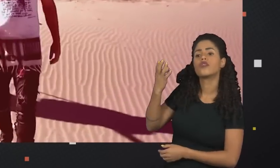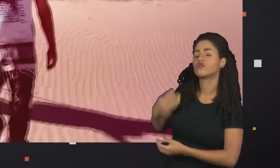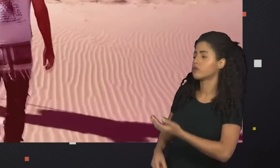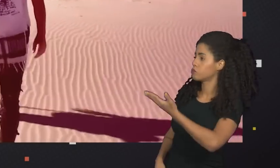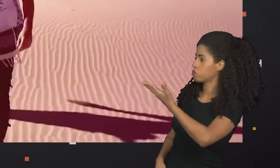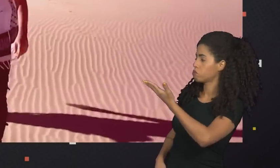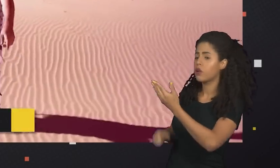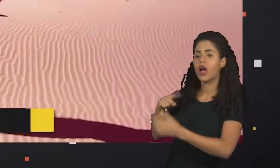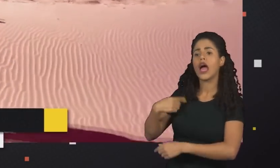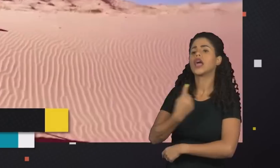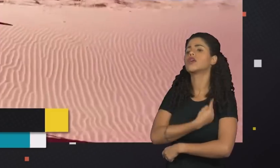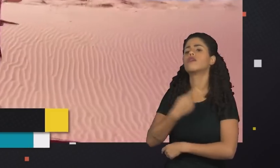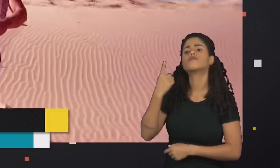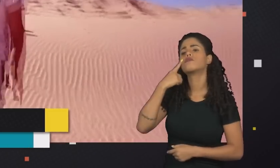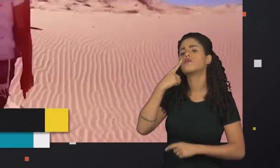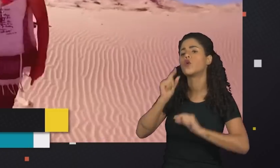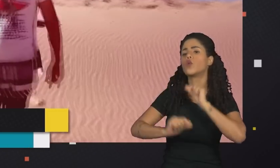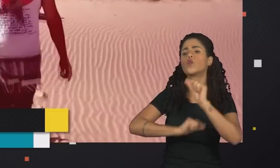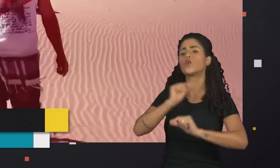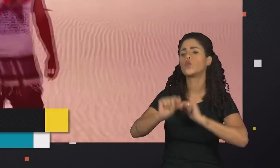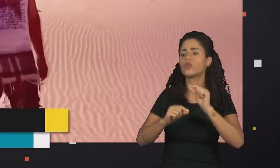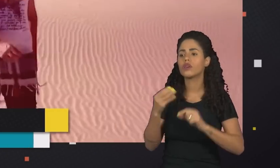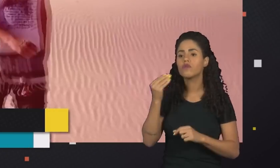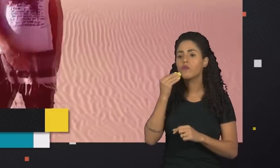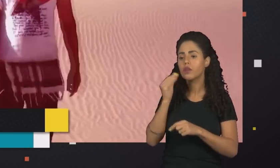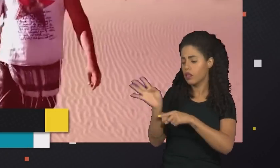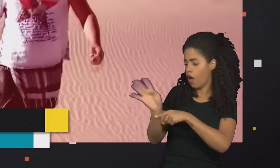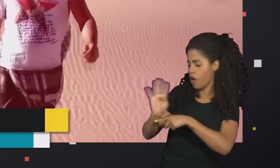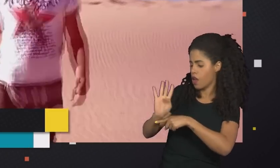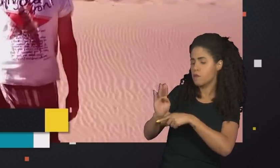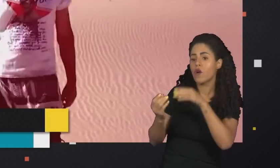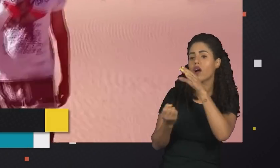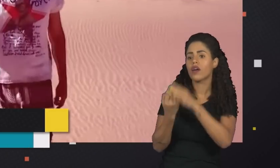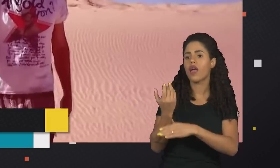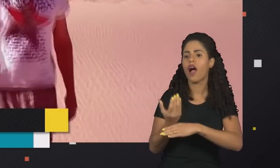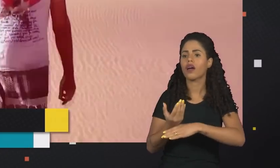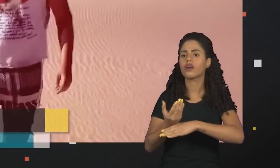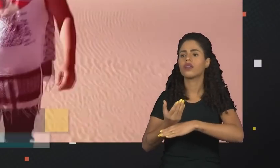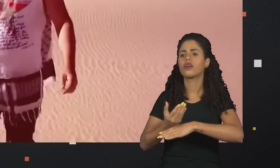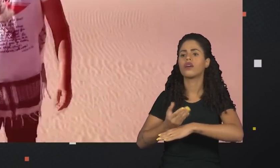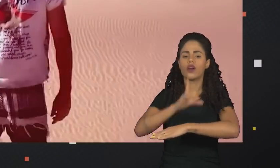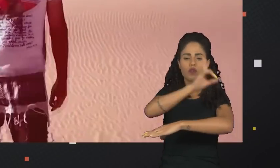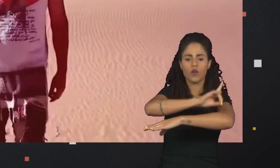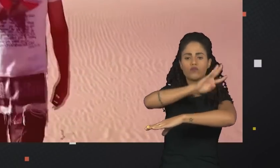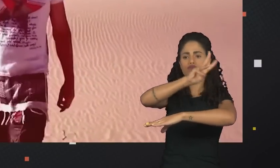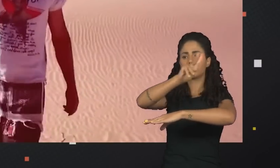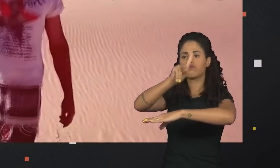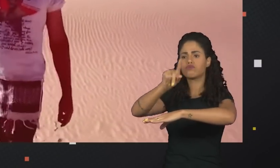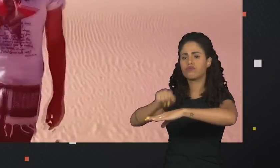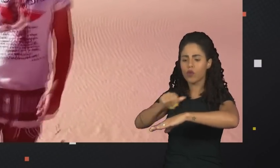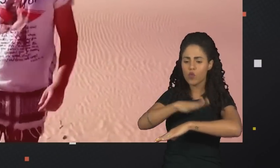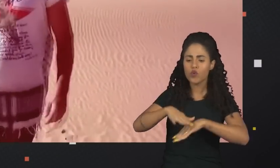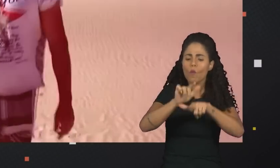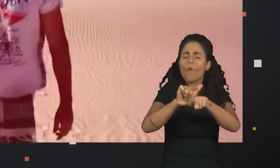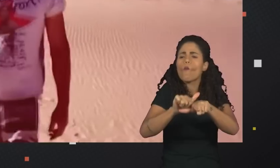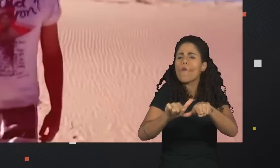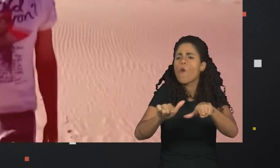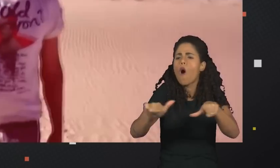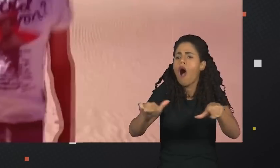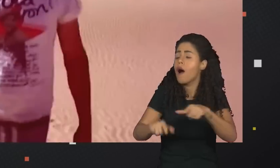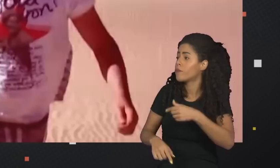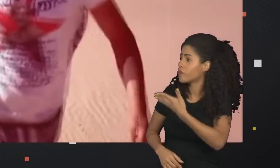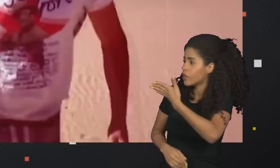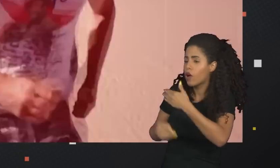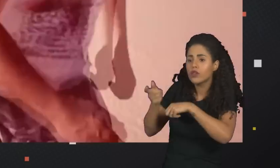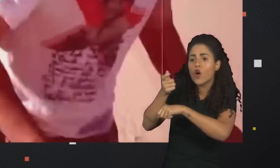gente falou, ok, vamos fazer um clipe aqui no deserto, On My Way. A gente está no deserto e fizemos o clipe com